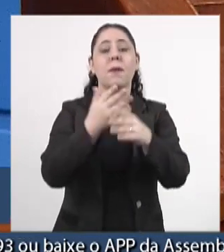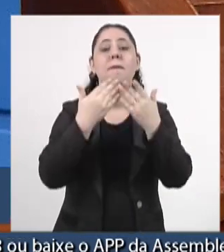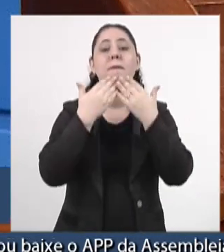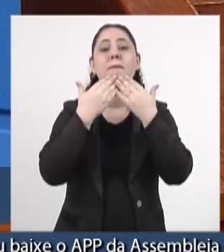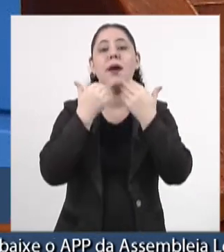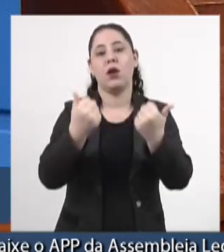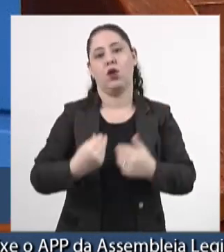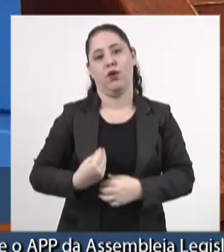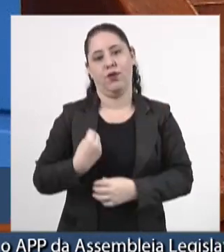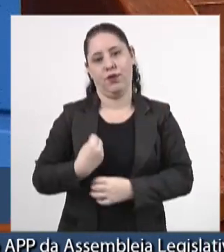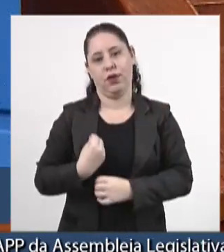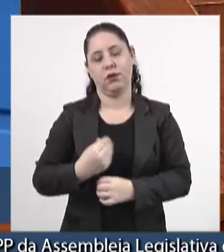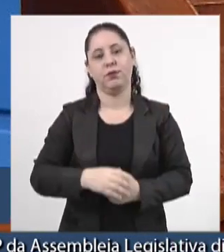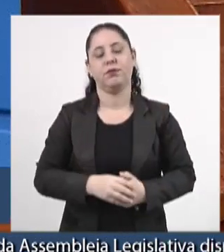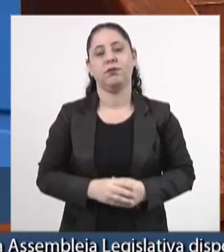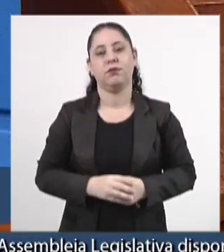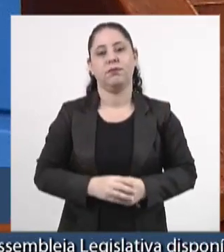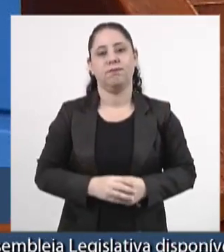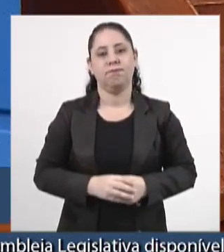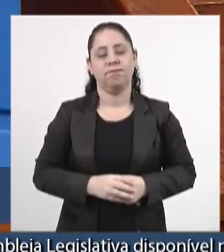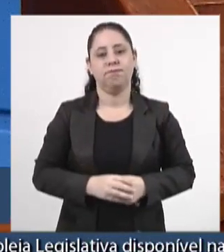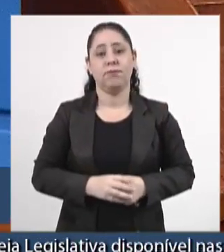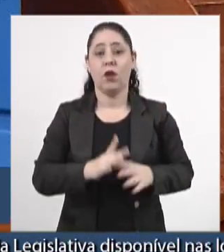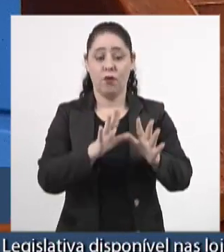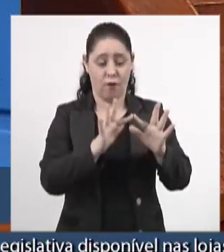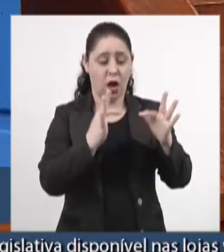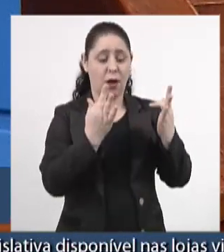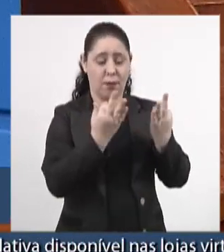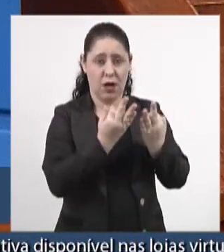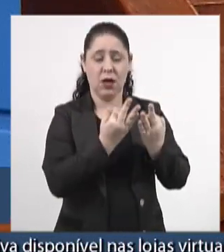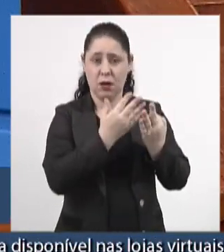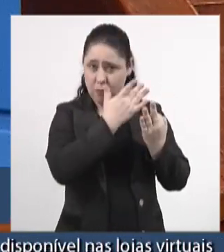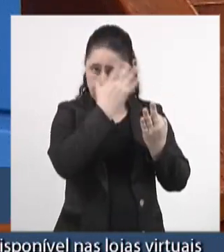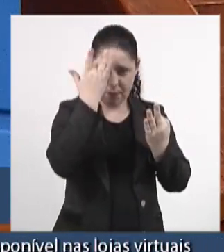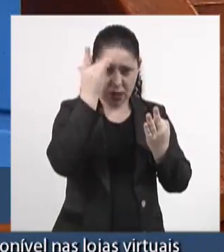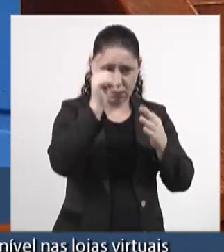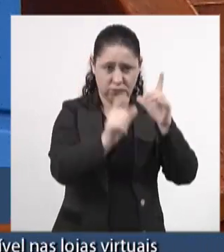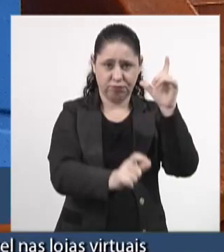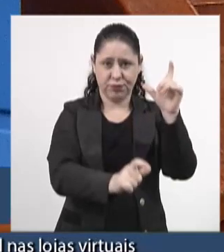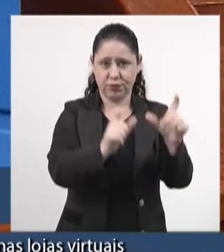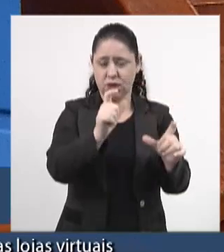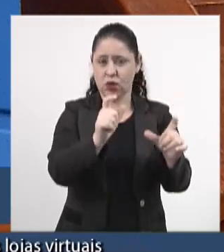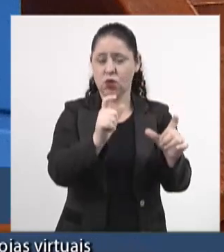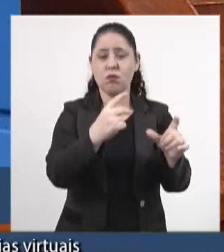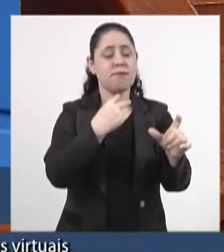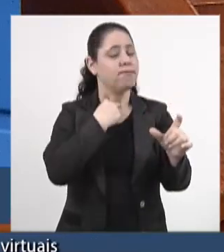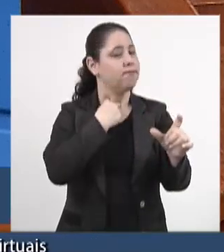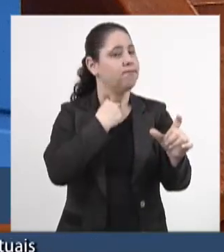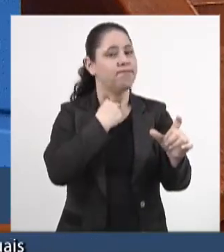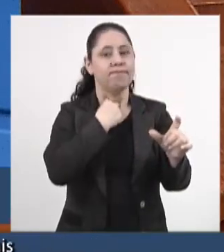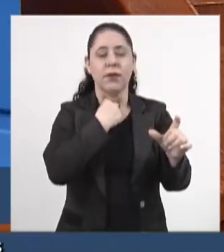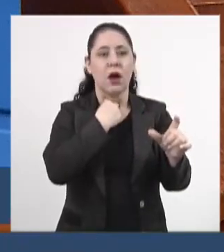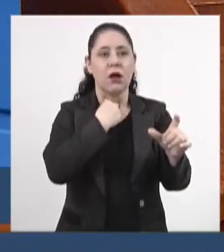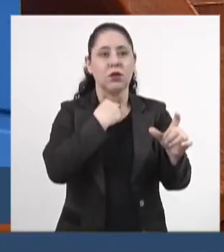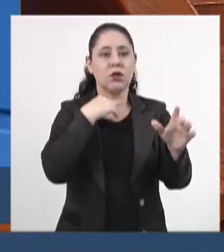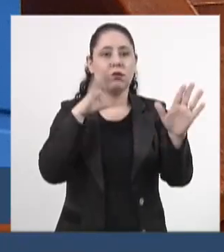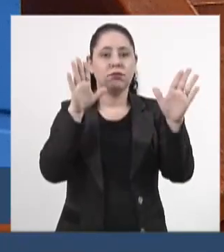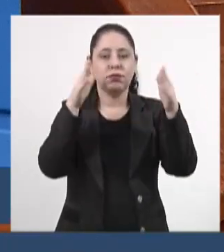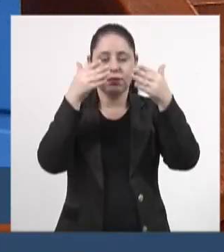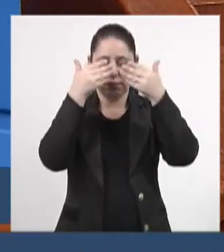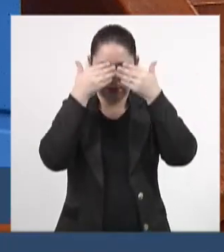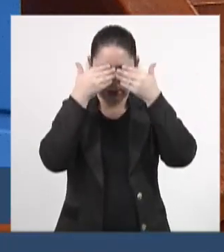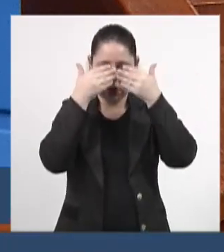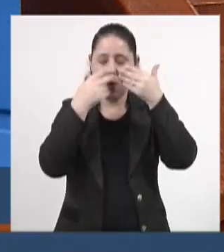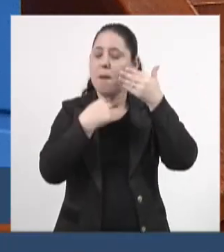melhor, e são famílias, pessoas que não podem ficar invisíveis,